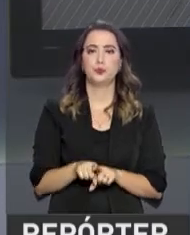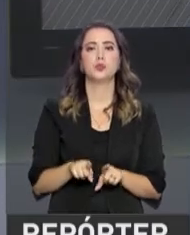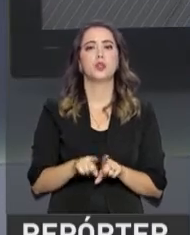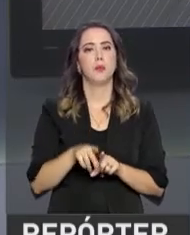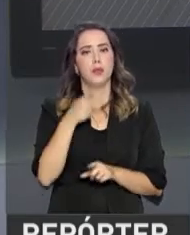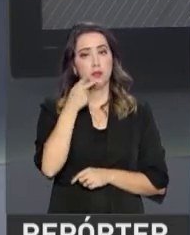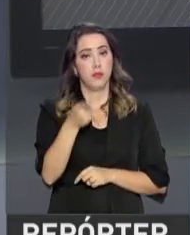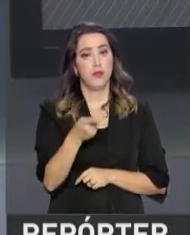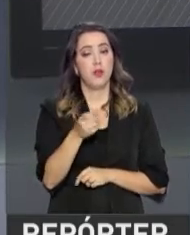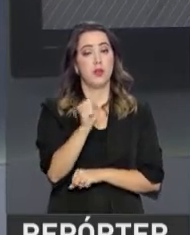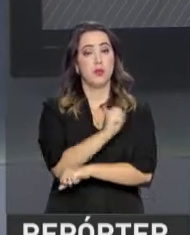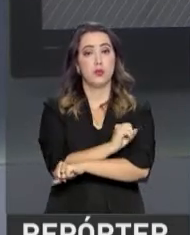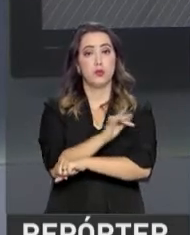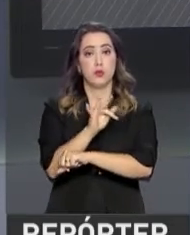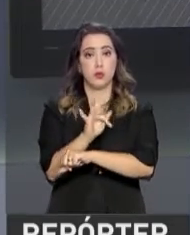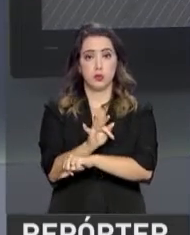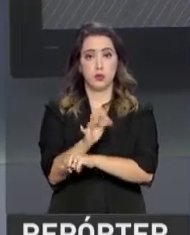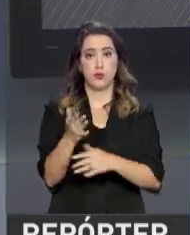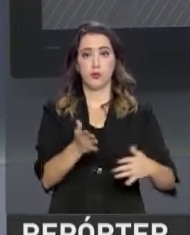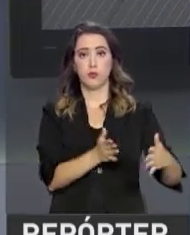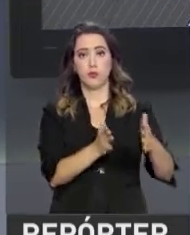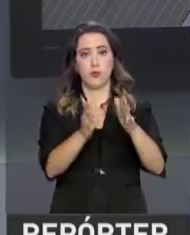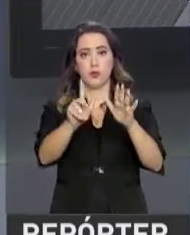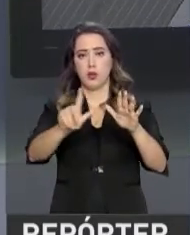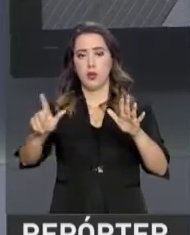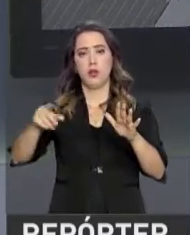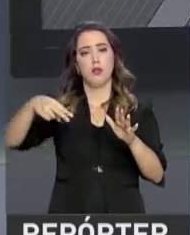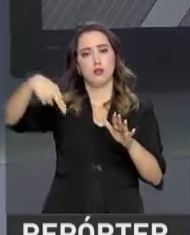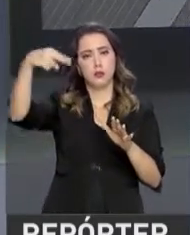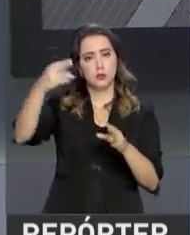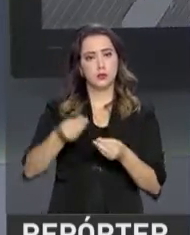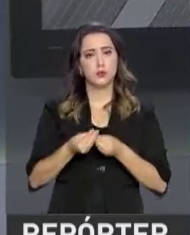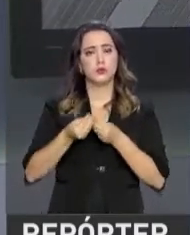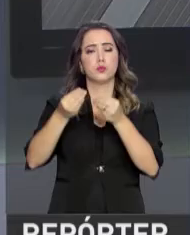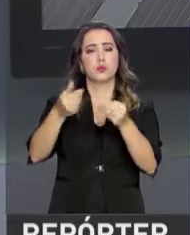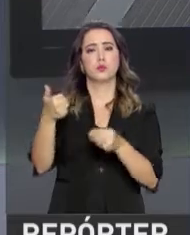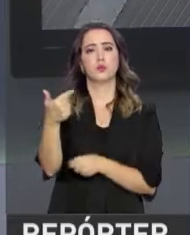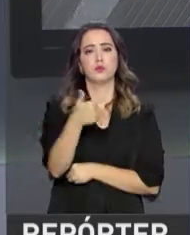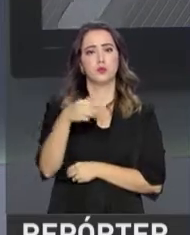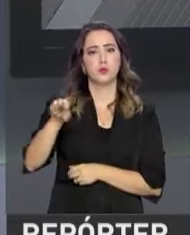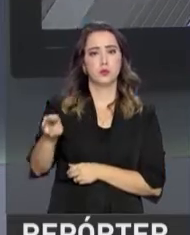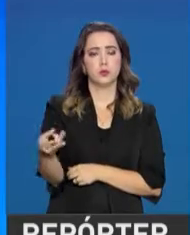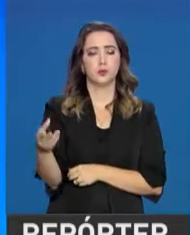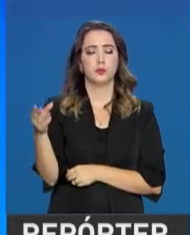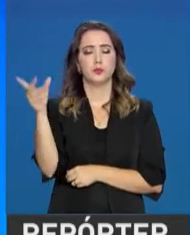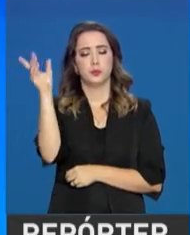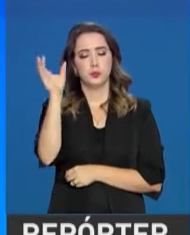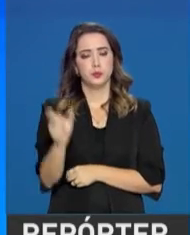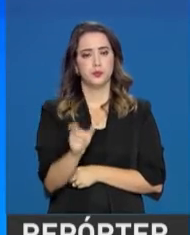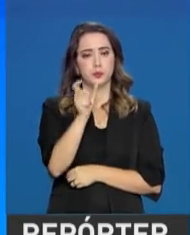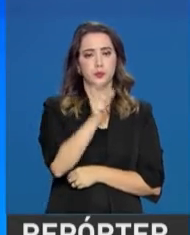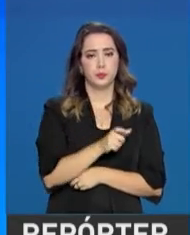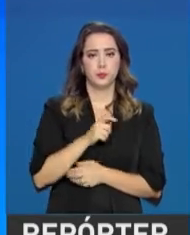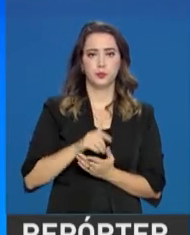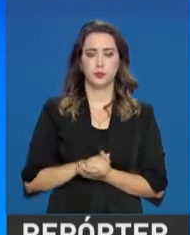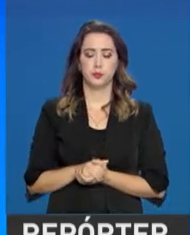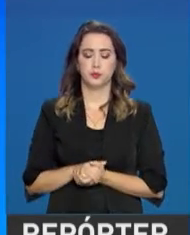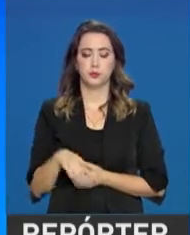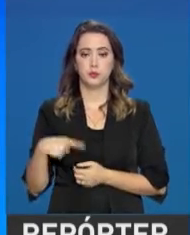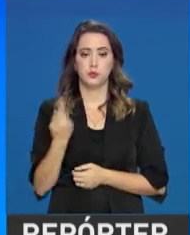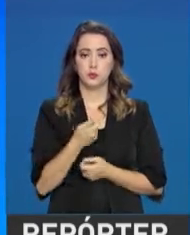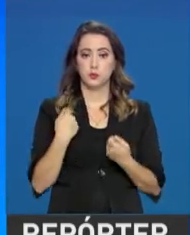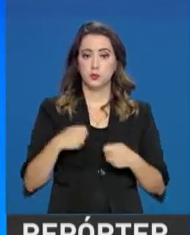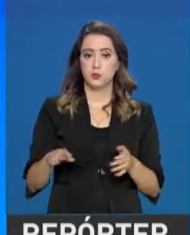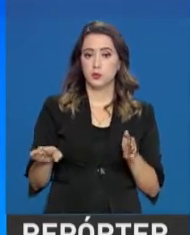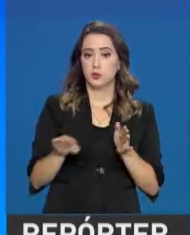e transposição do Rio São Francisco, que vai levar água a 12 milhões de brasileiros. É preciso fazer